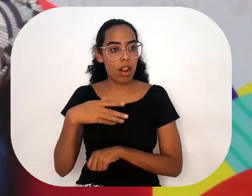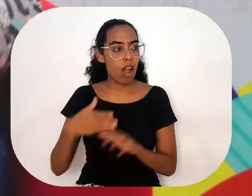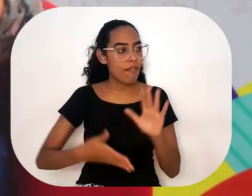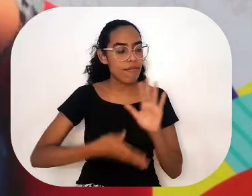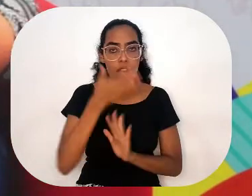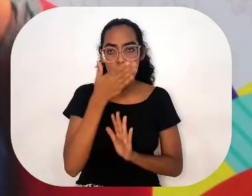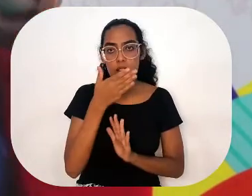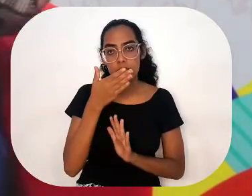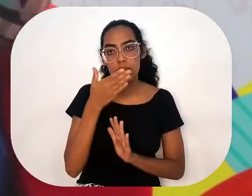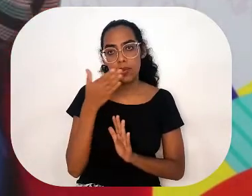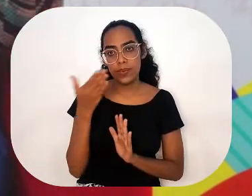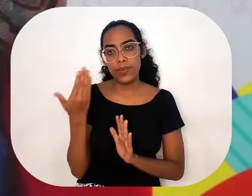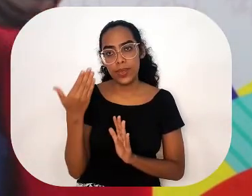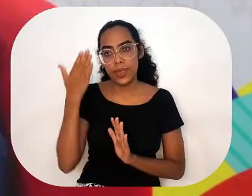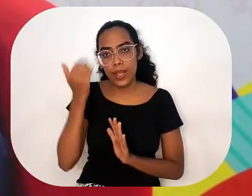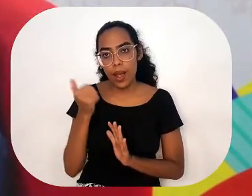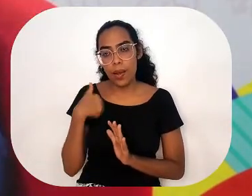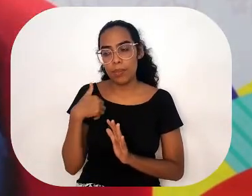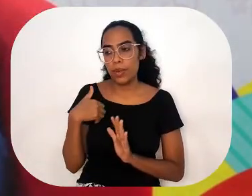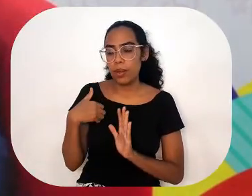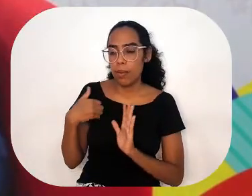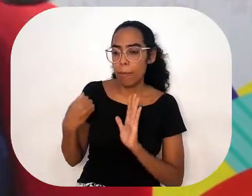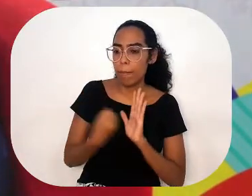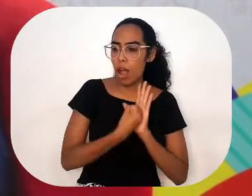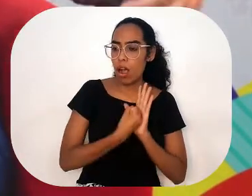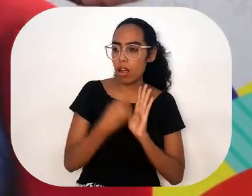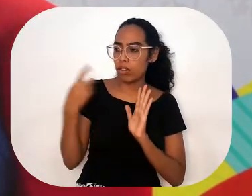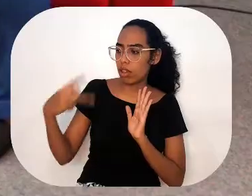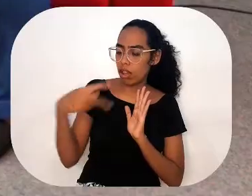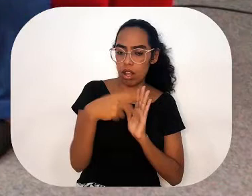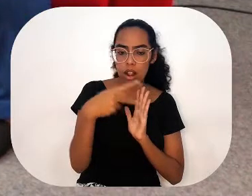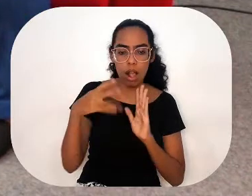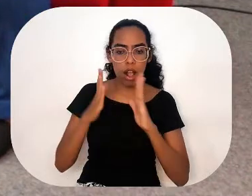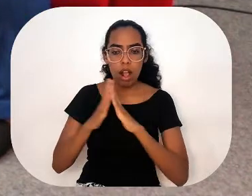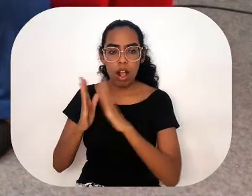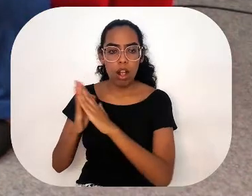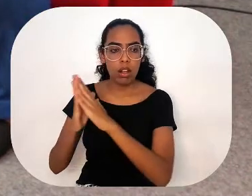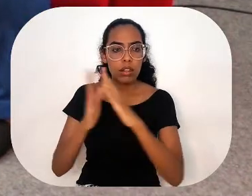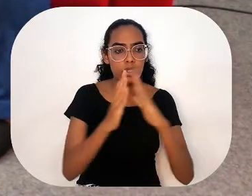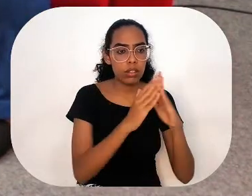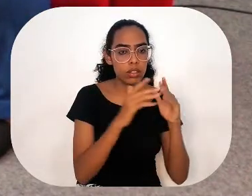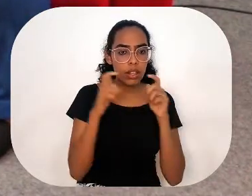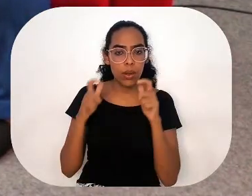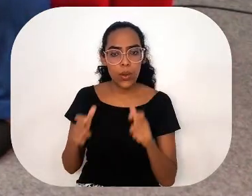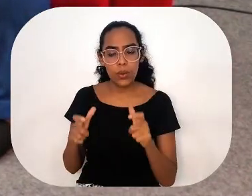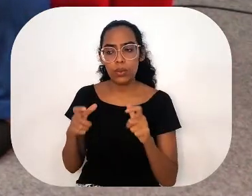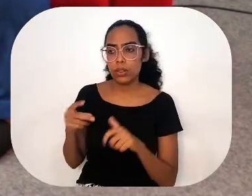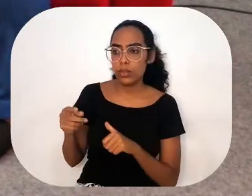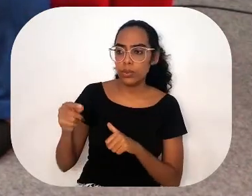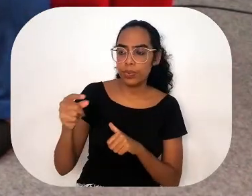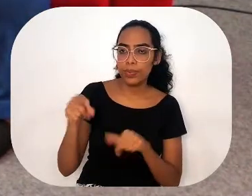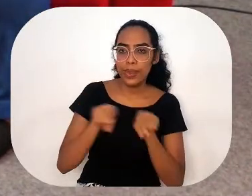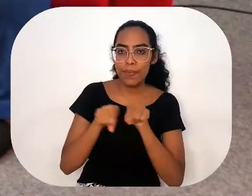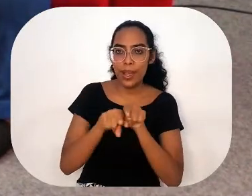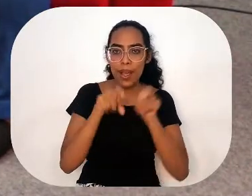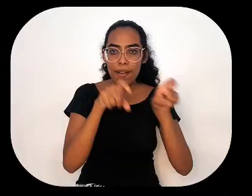vai embora ela sai daqui ainda aqui ela vai deixando esse Rastro tem as casas Onde Ela morou que são